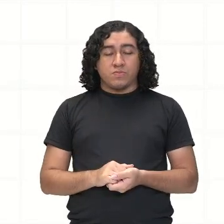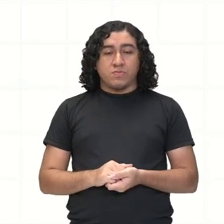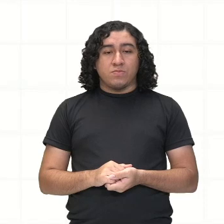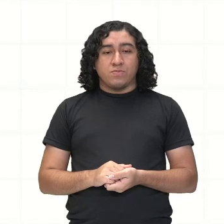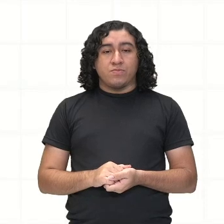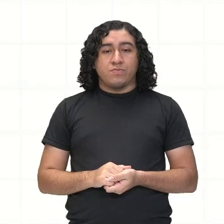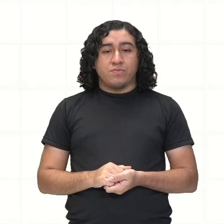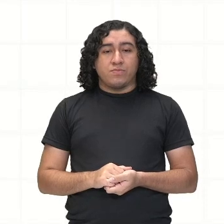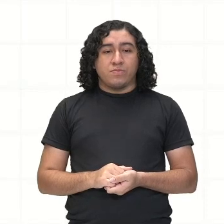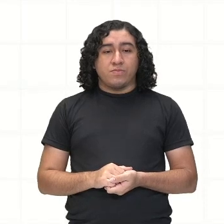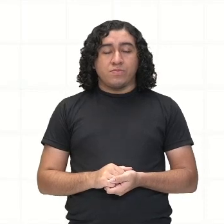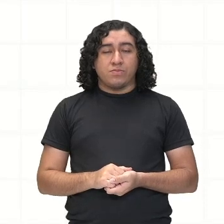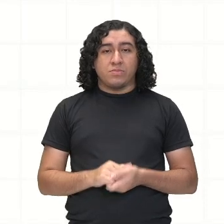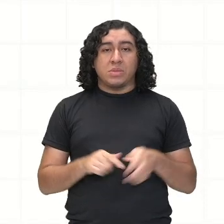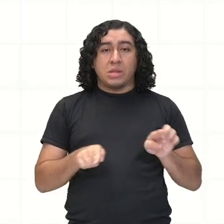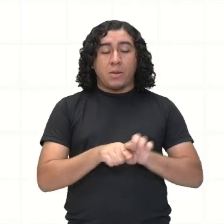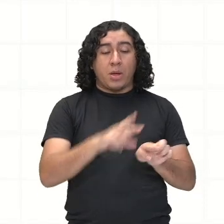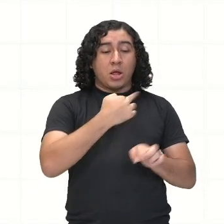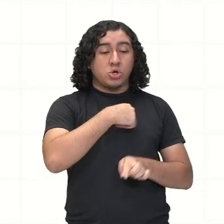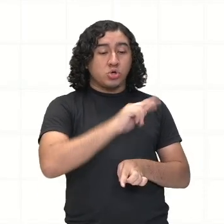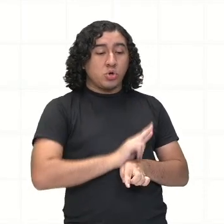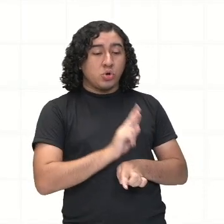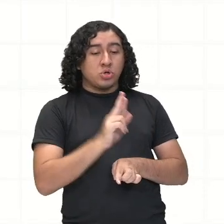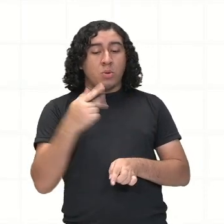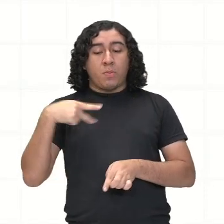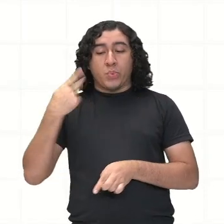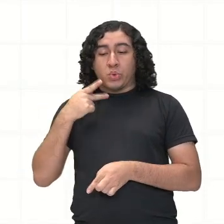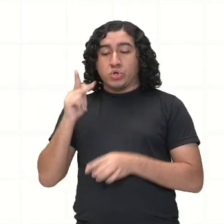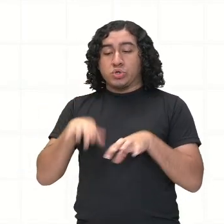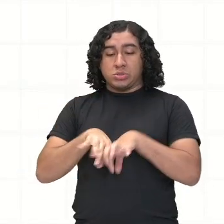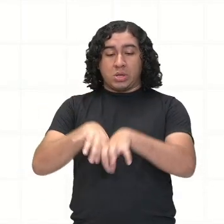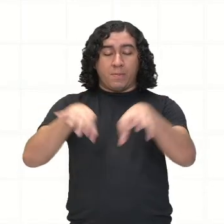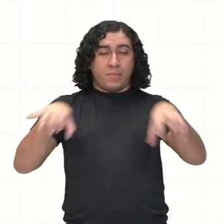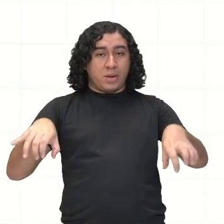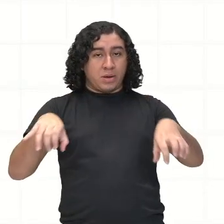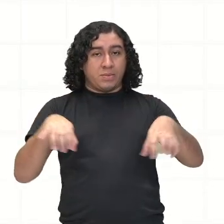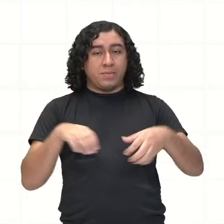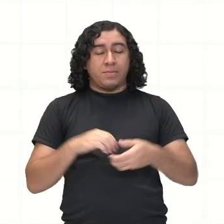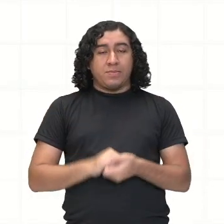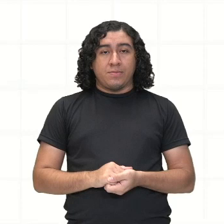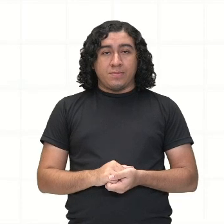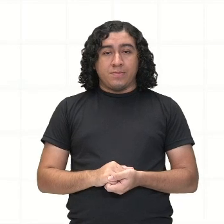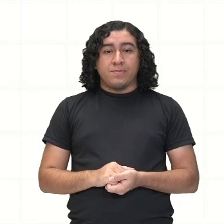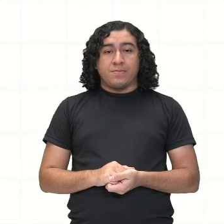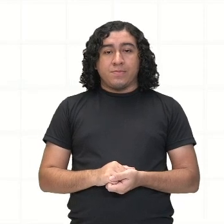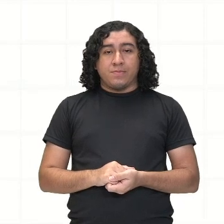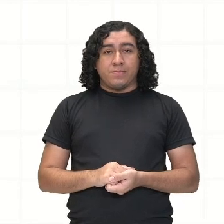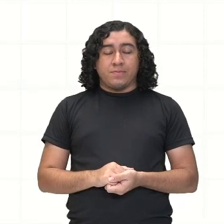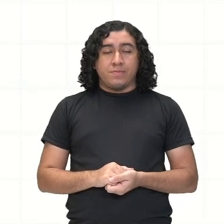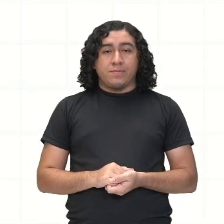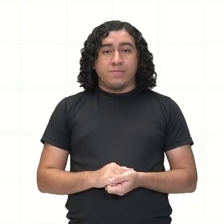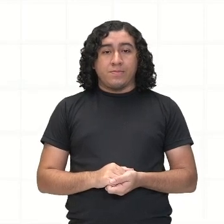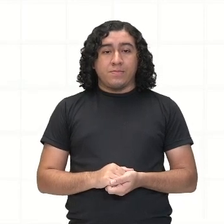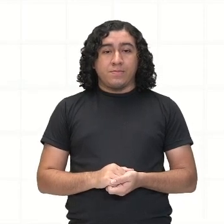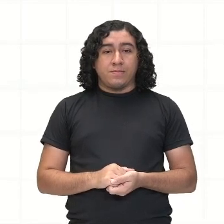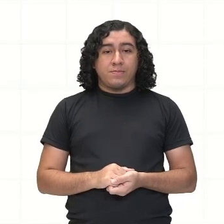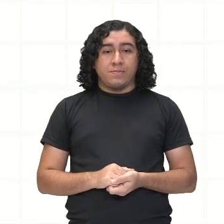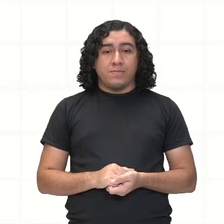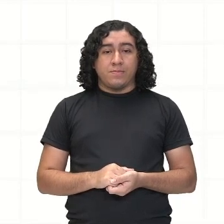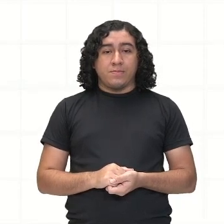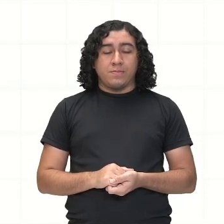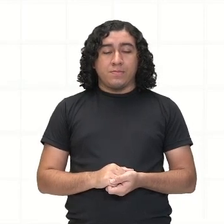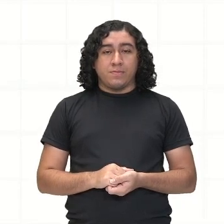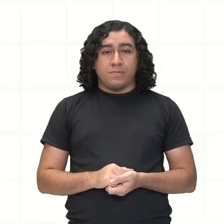domínio religioso do domínio político. Então, olha só, ele vai separar a esfera religiosa da esfera